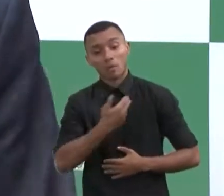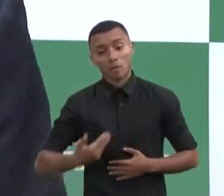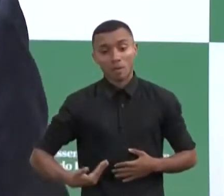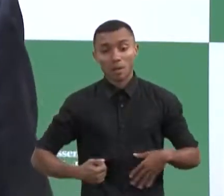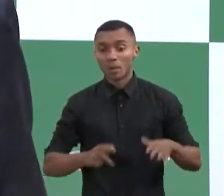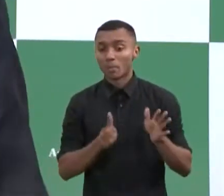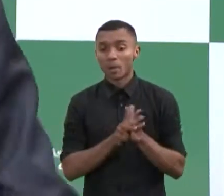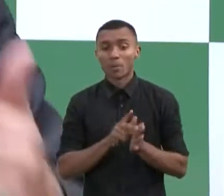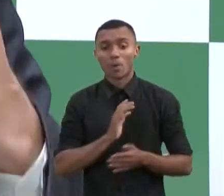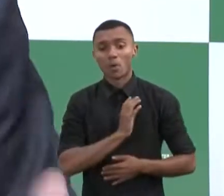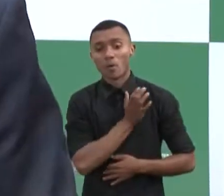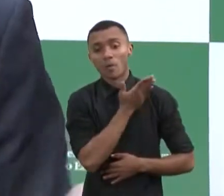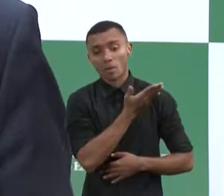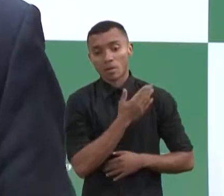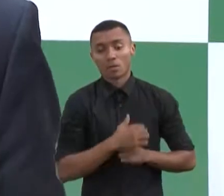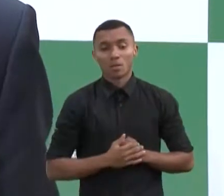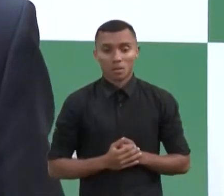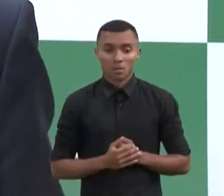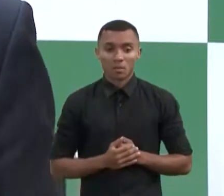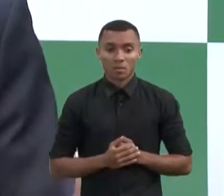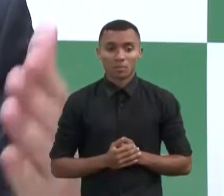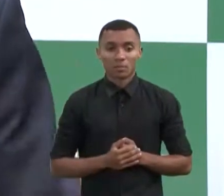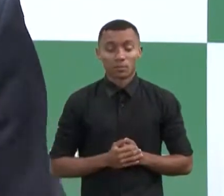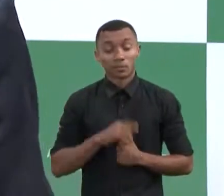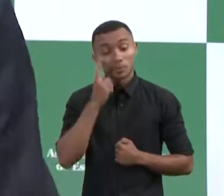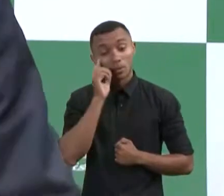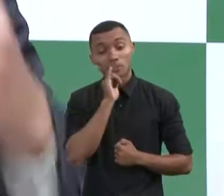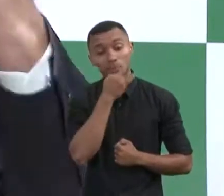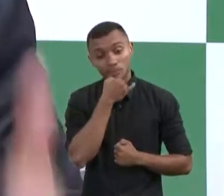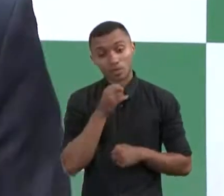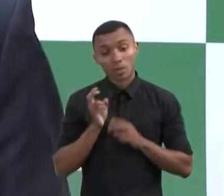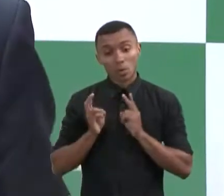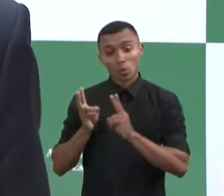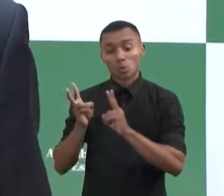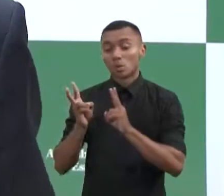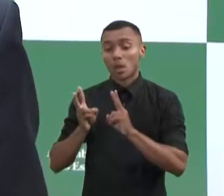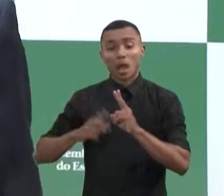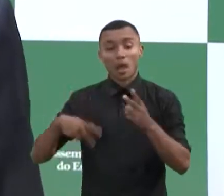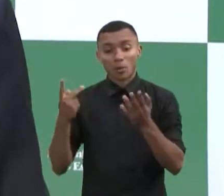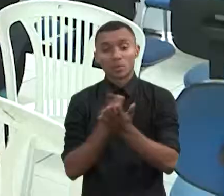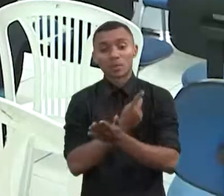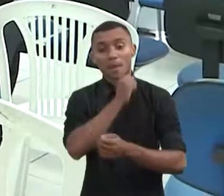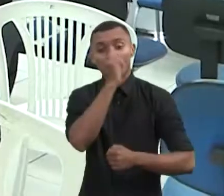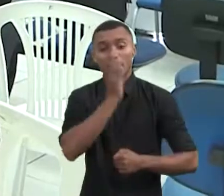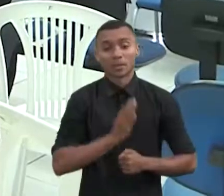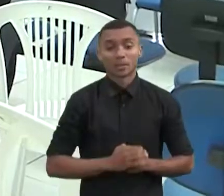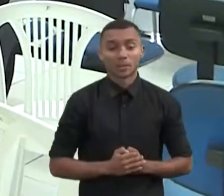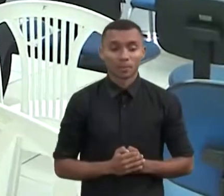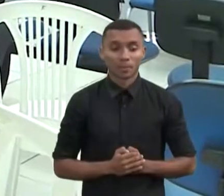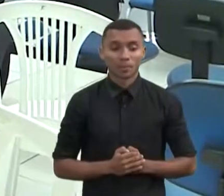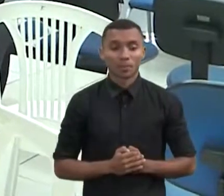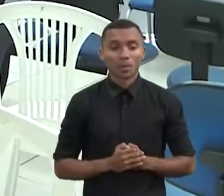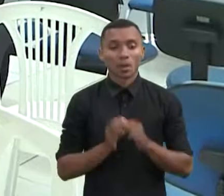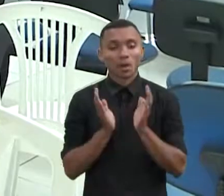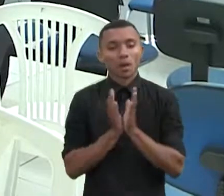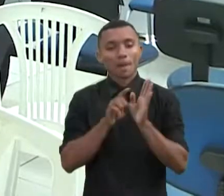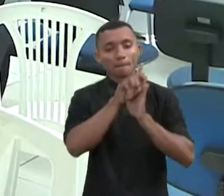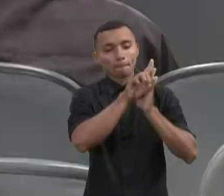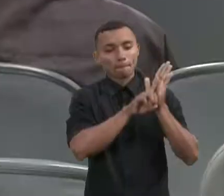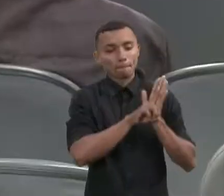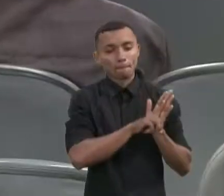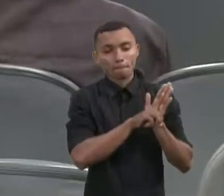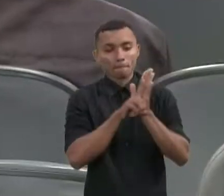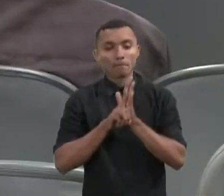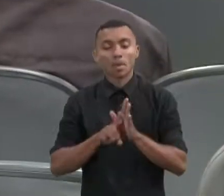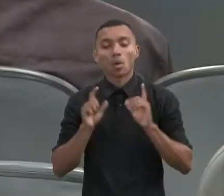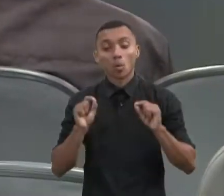tão antipopular, tão antipovo como esse que nós, lamentavelmente, tragicamente, temos no Brasil. Especialistas apontam que a mudança